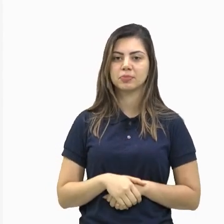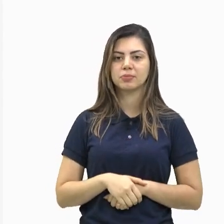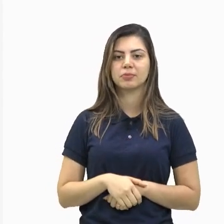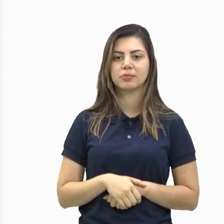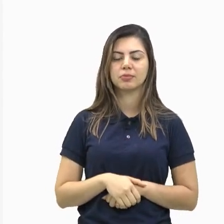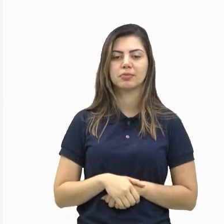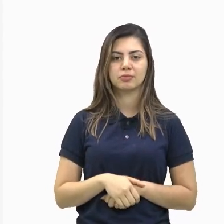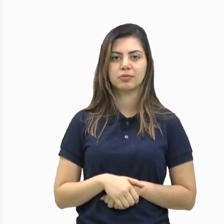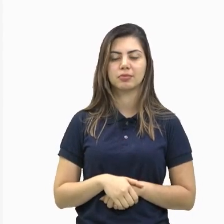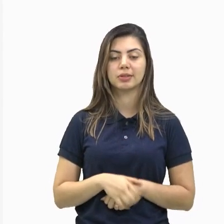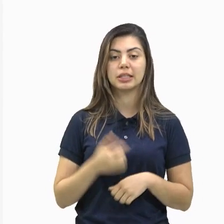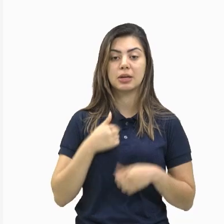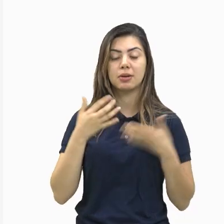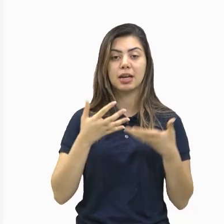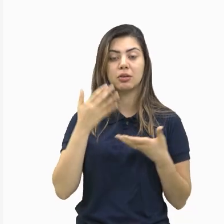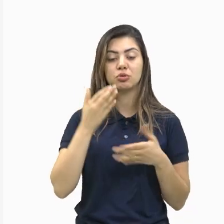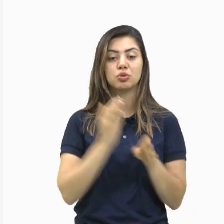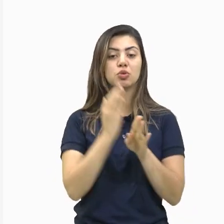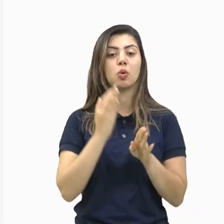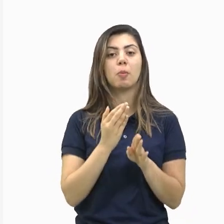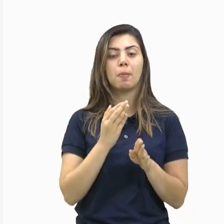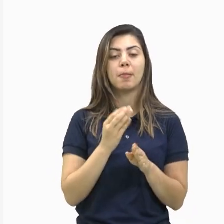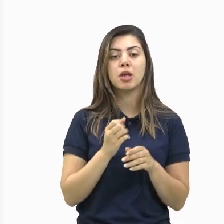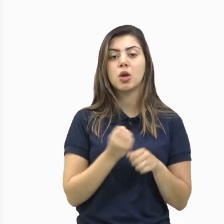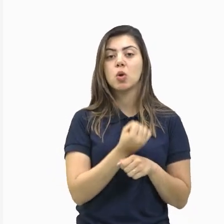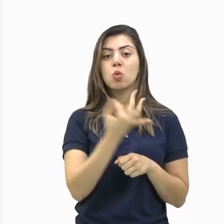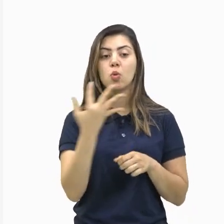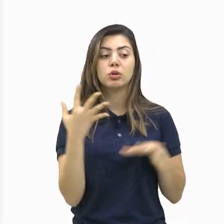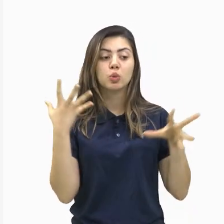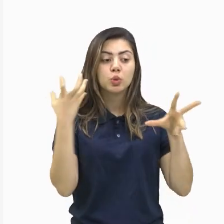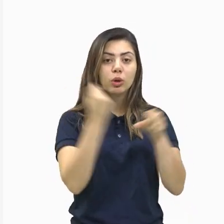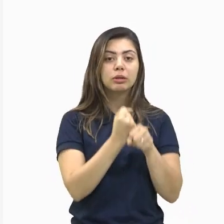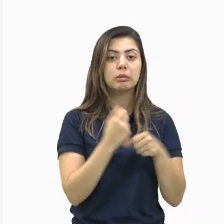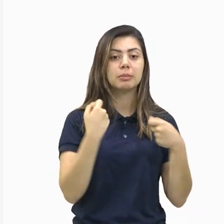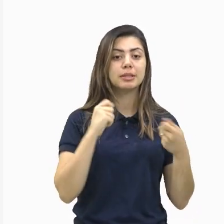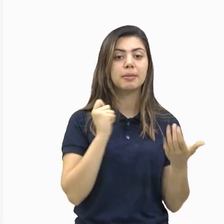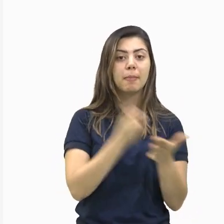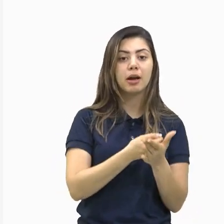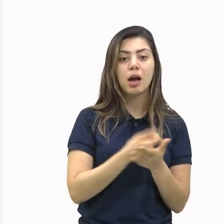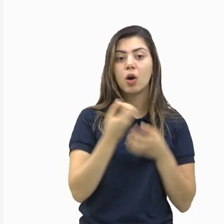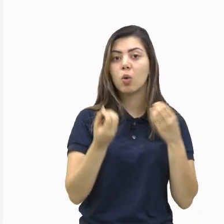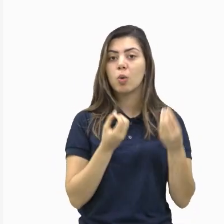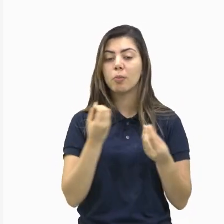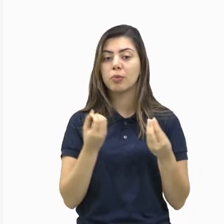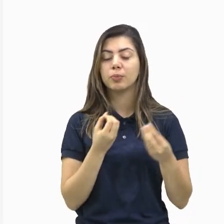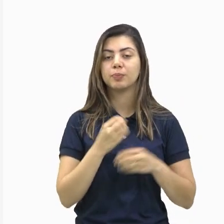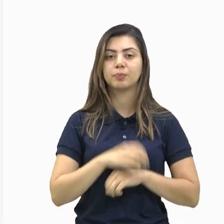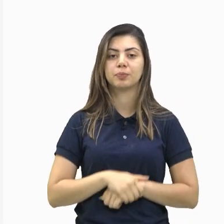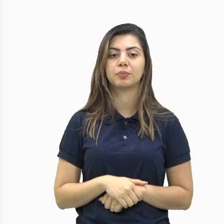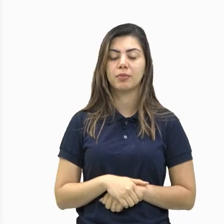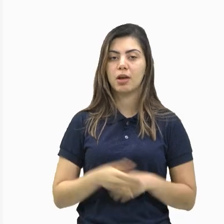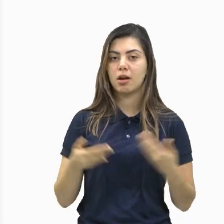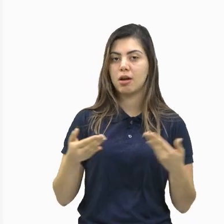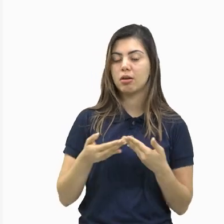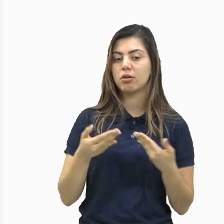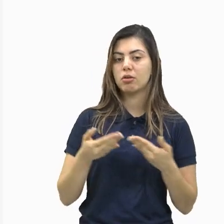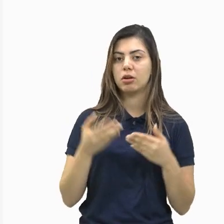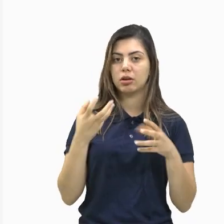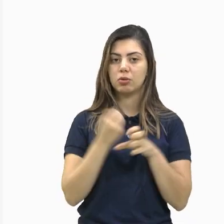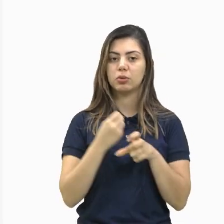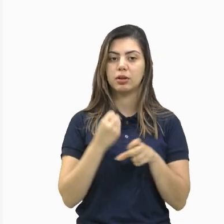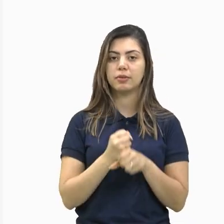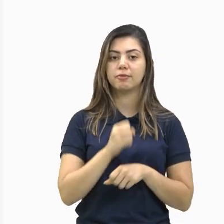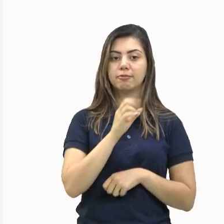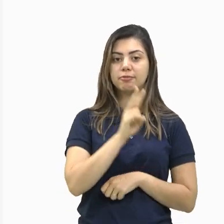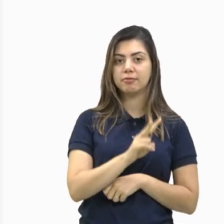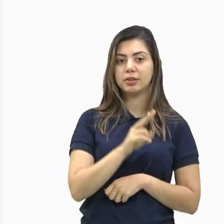esse valor final, vou fazer mais simples. É valor final, só para representar com letra, tá bom? Valor final, ele é igual ó,